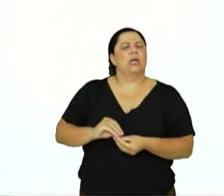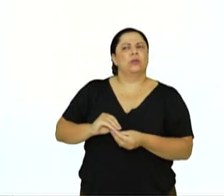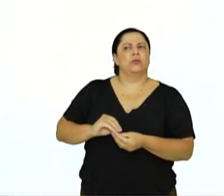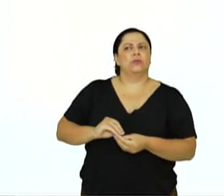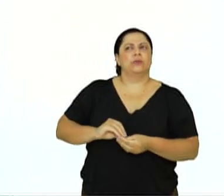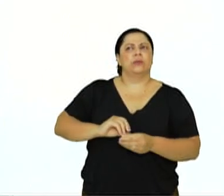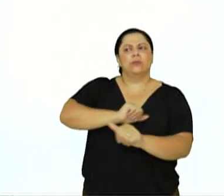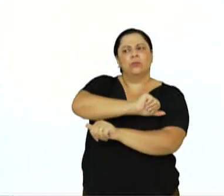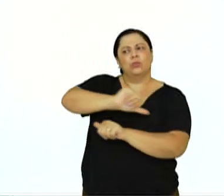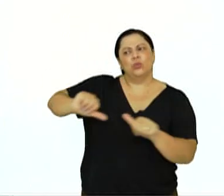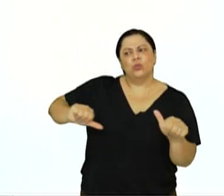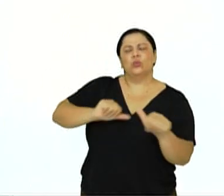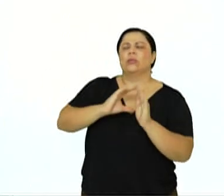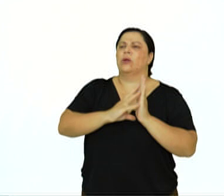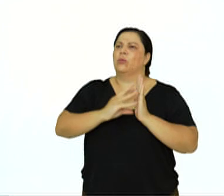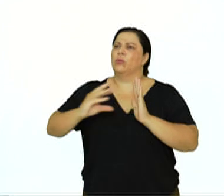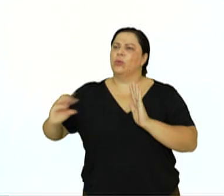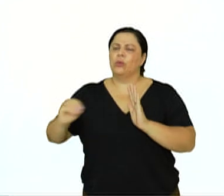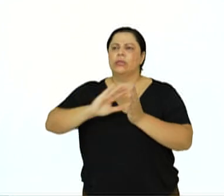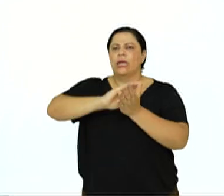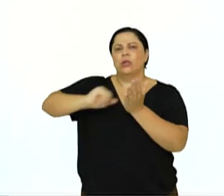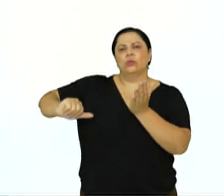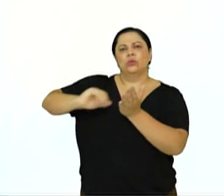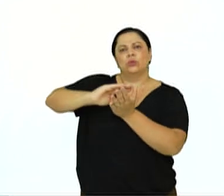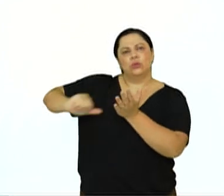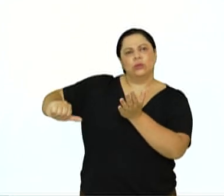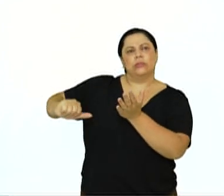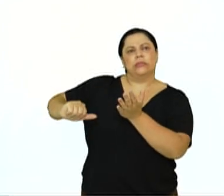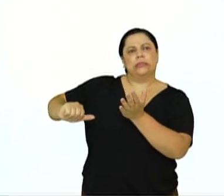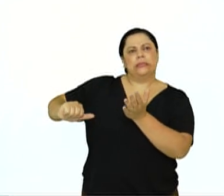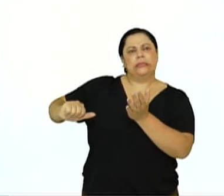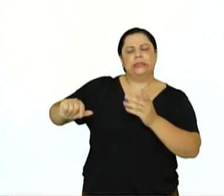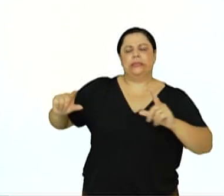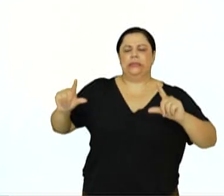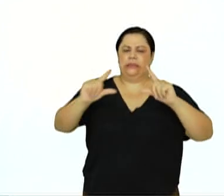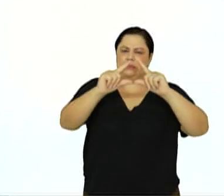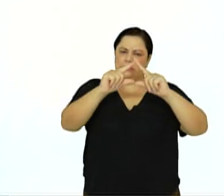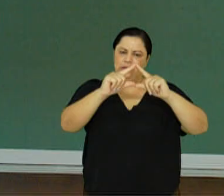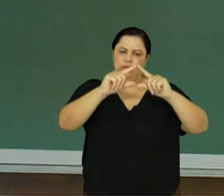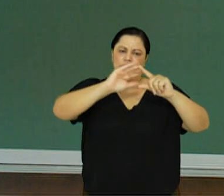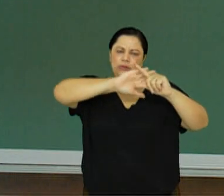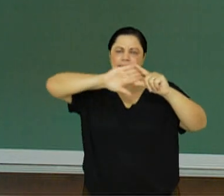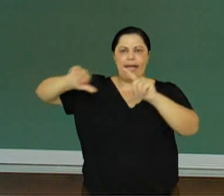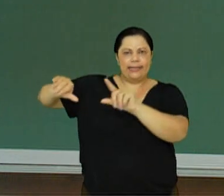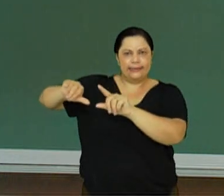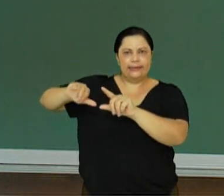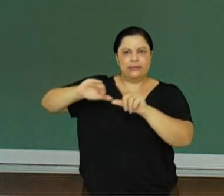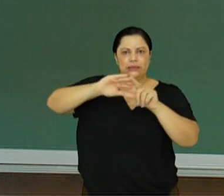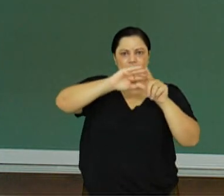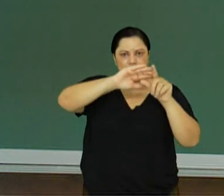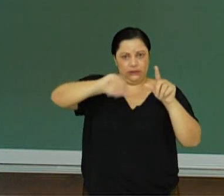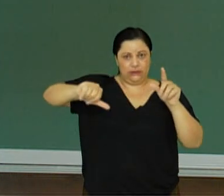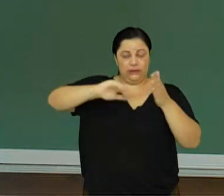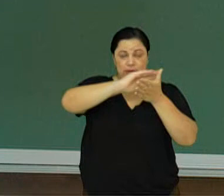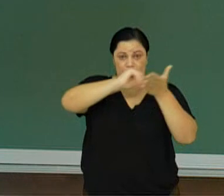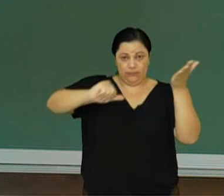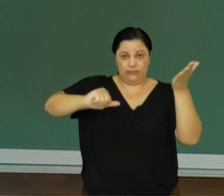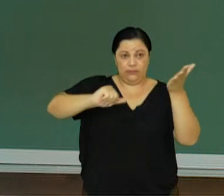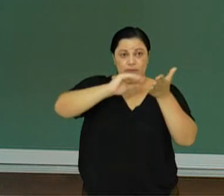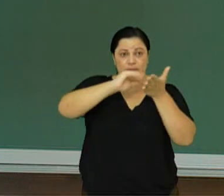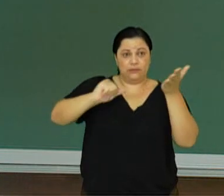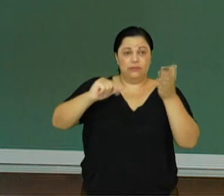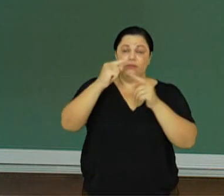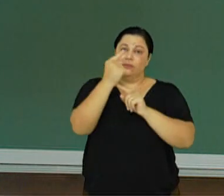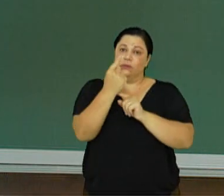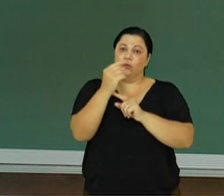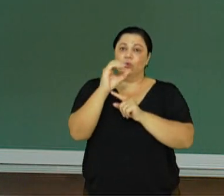modelo, retirando esta parte superior aqui da pirâmide, que tem 1,5 centímetro